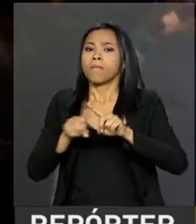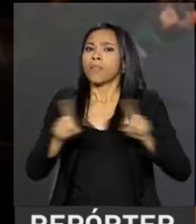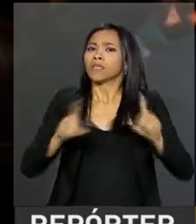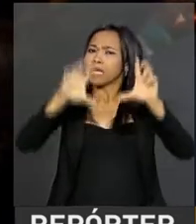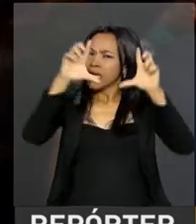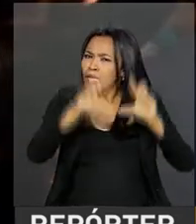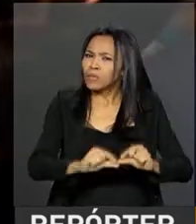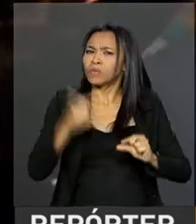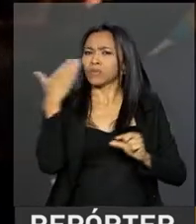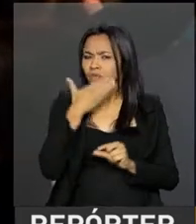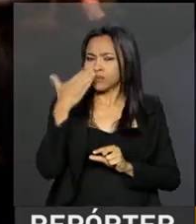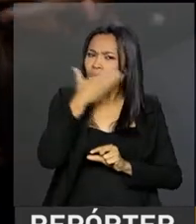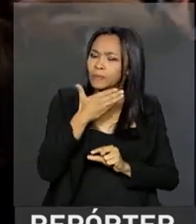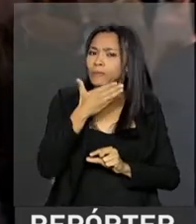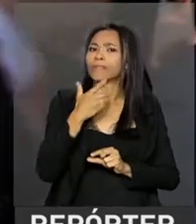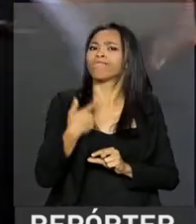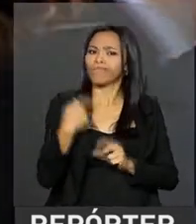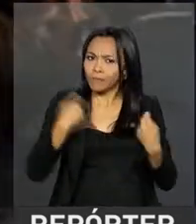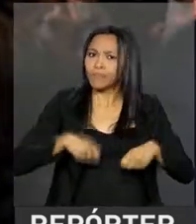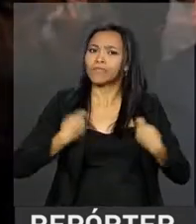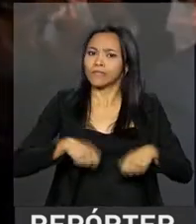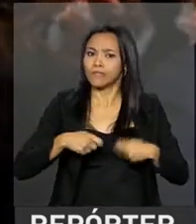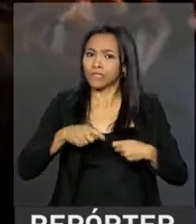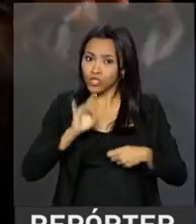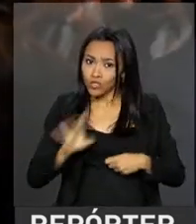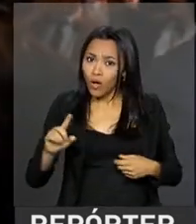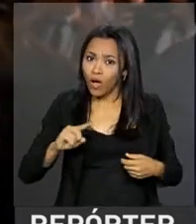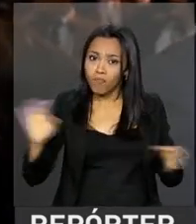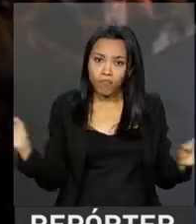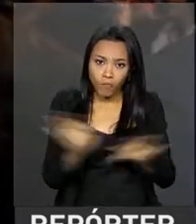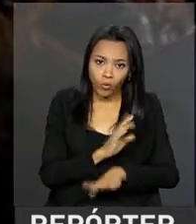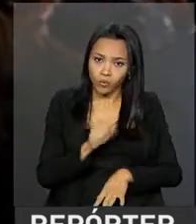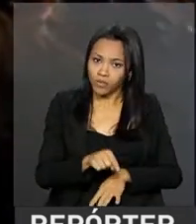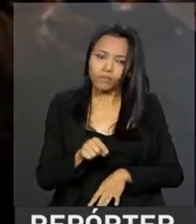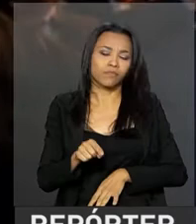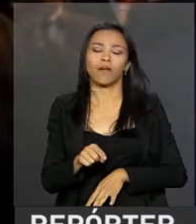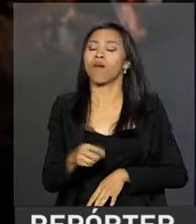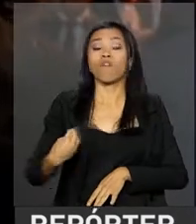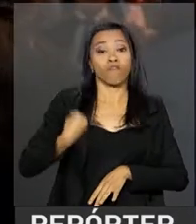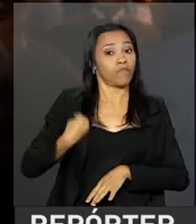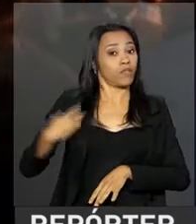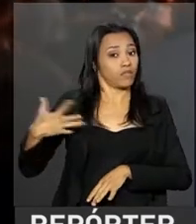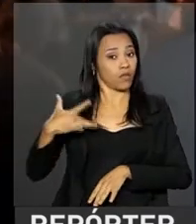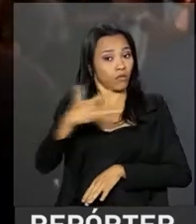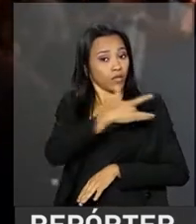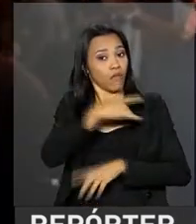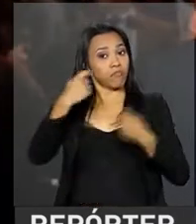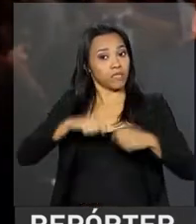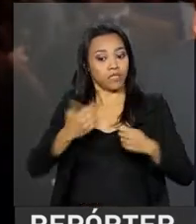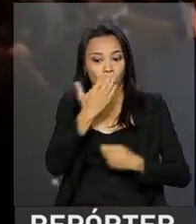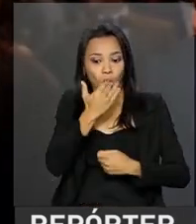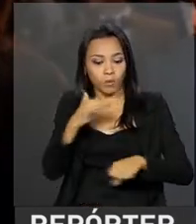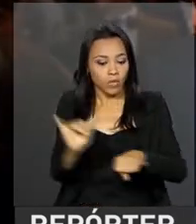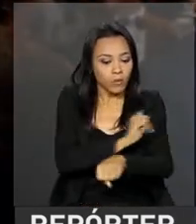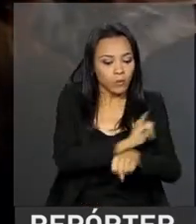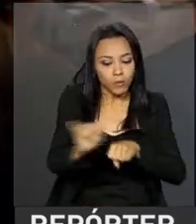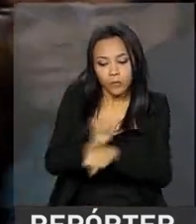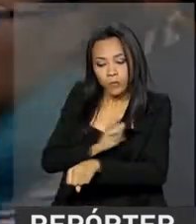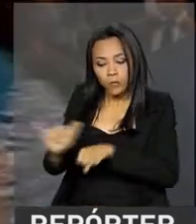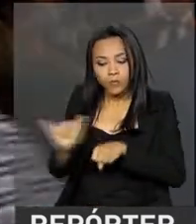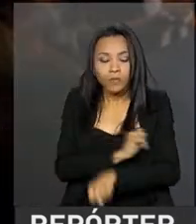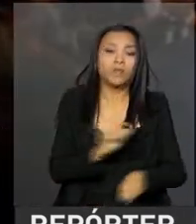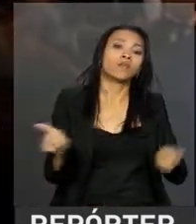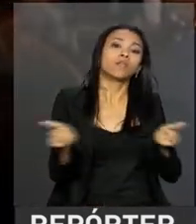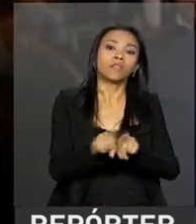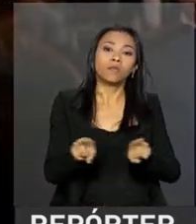de açúcar seja necessário, isso não é suficiente. Para ter uma vida saudável, além de uma dieta equilibrada, foi consenso entre